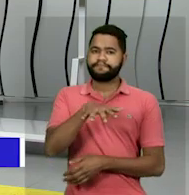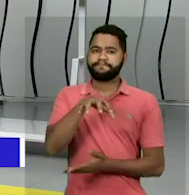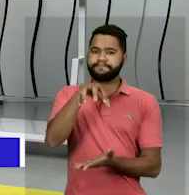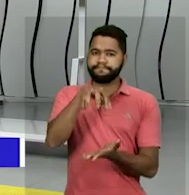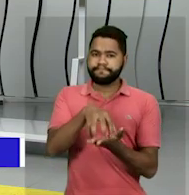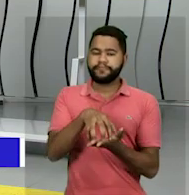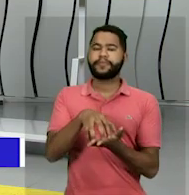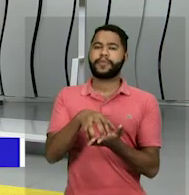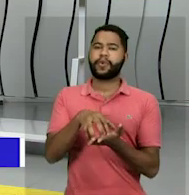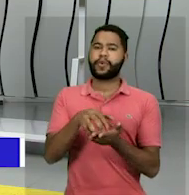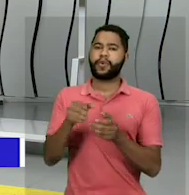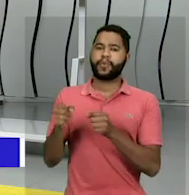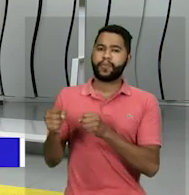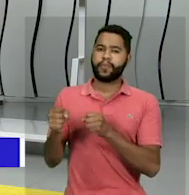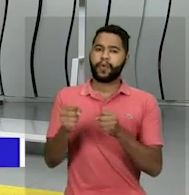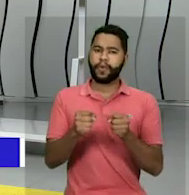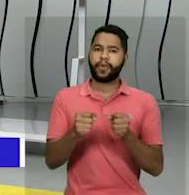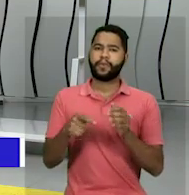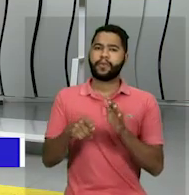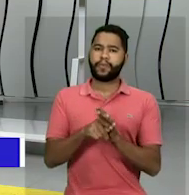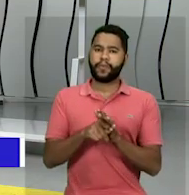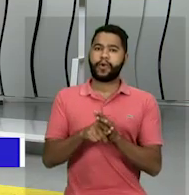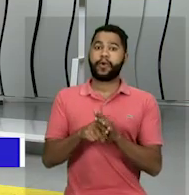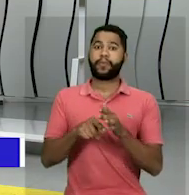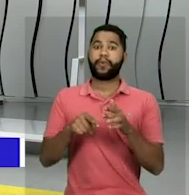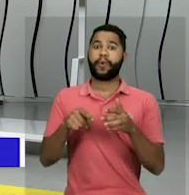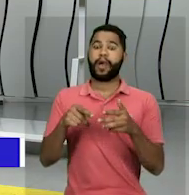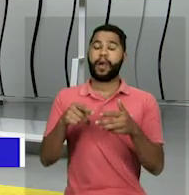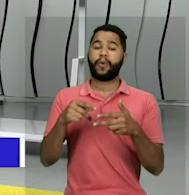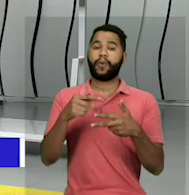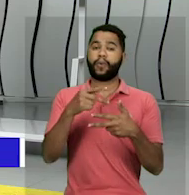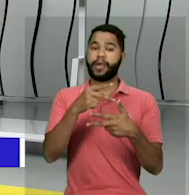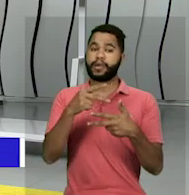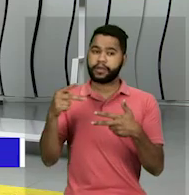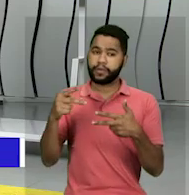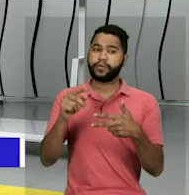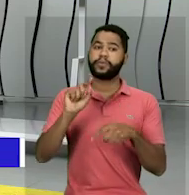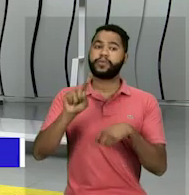né, a fortalecer o executivo. Depois ele teve que governar